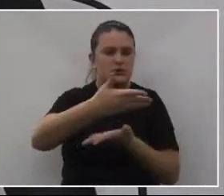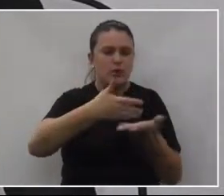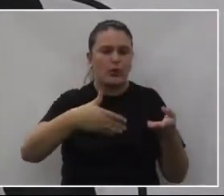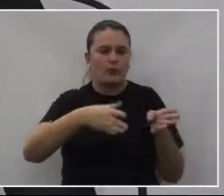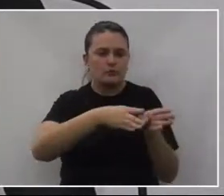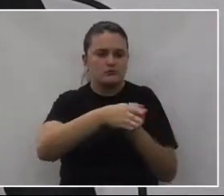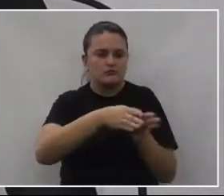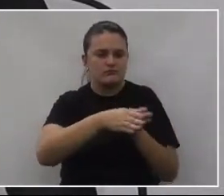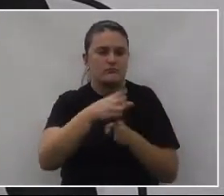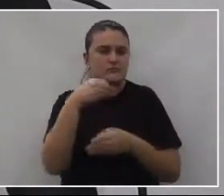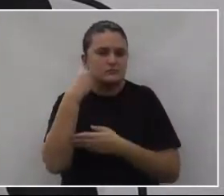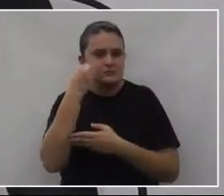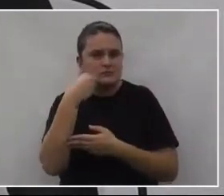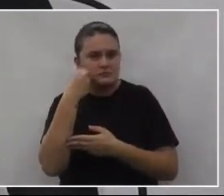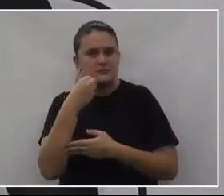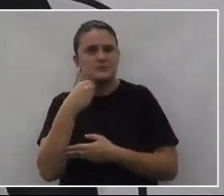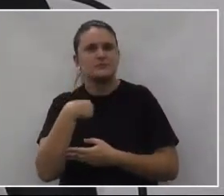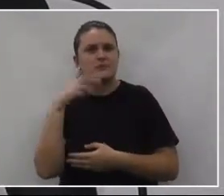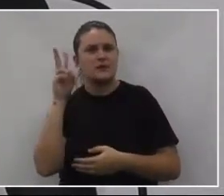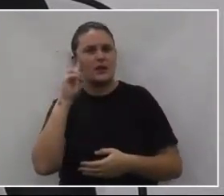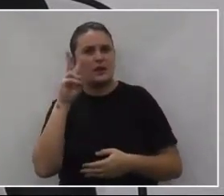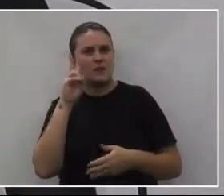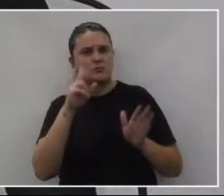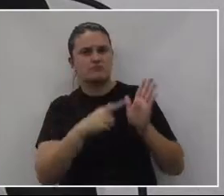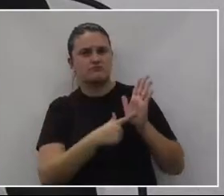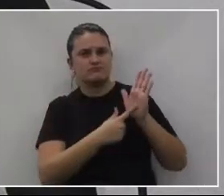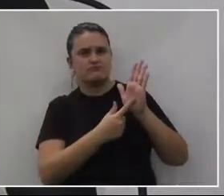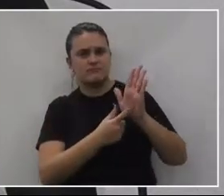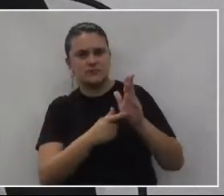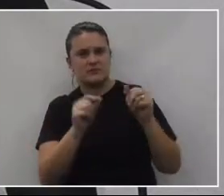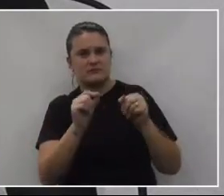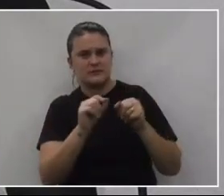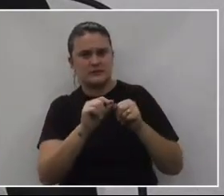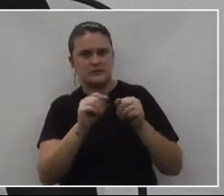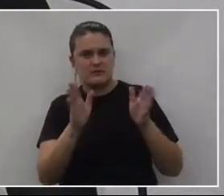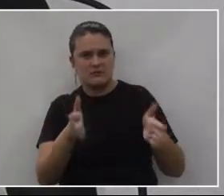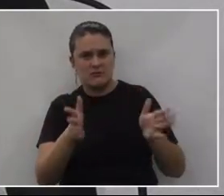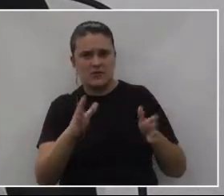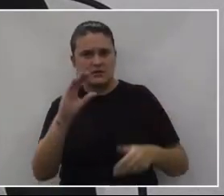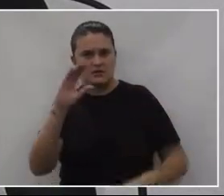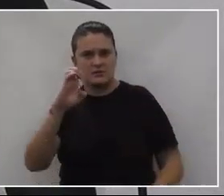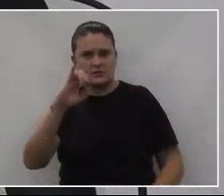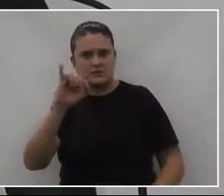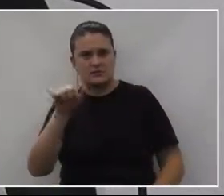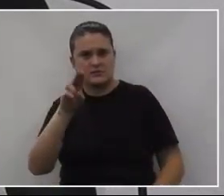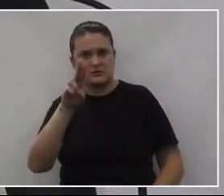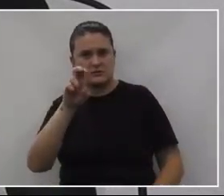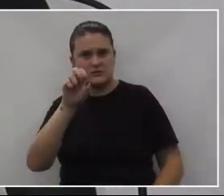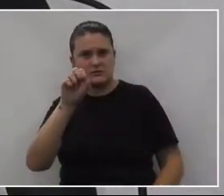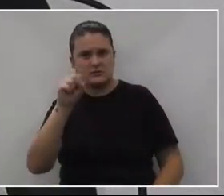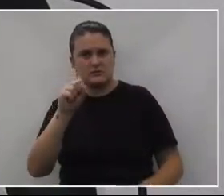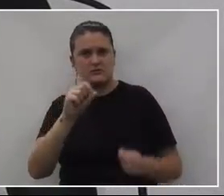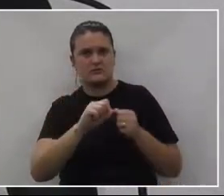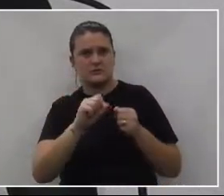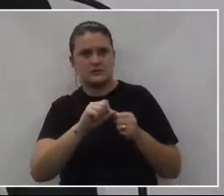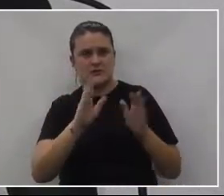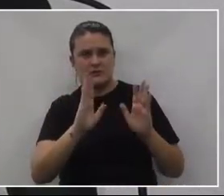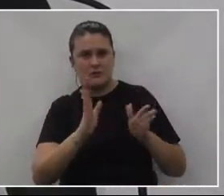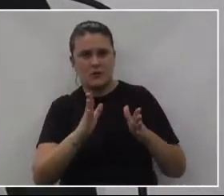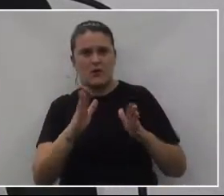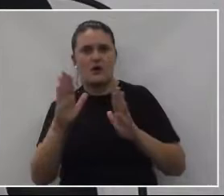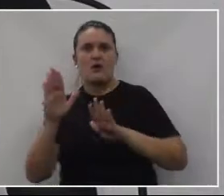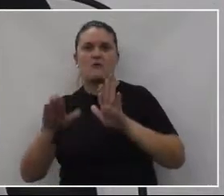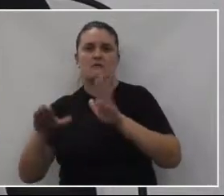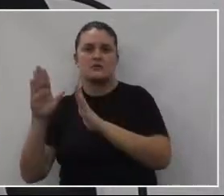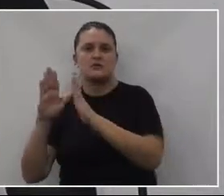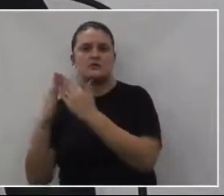aqui também me recordo de uma apresentação que faremos agora, o Sejus, que está auxiliando algumas escolas que nos procuraram,